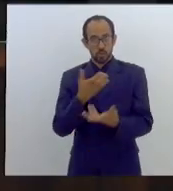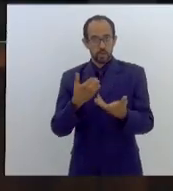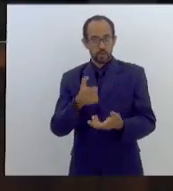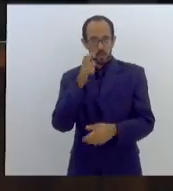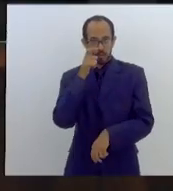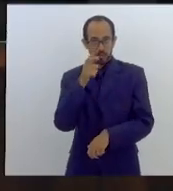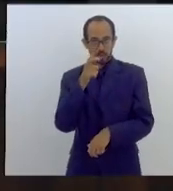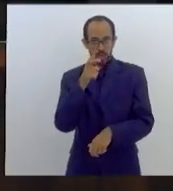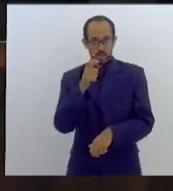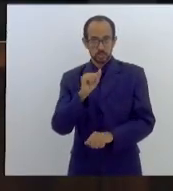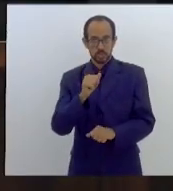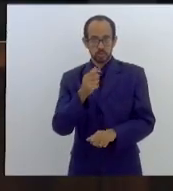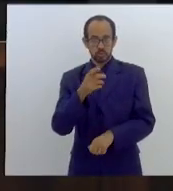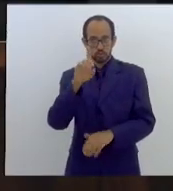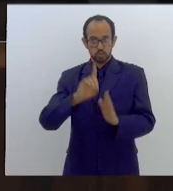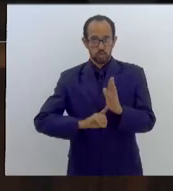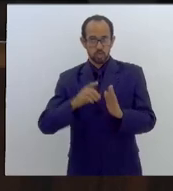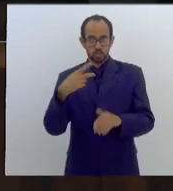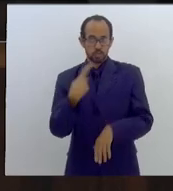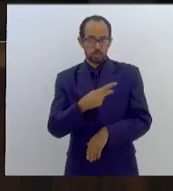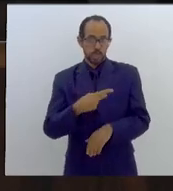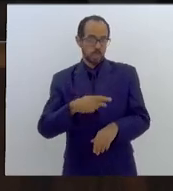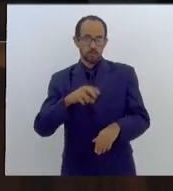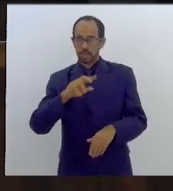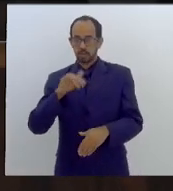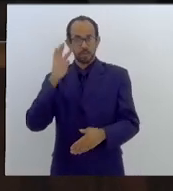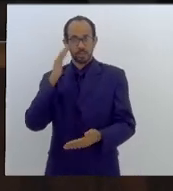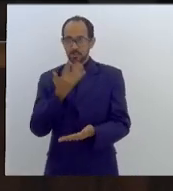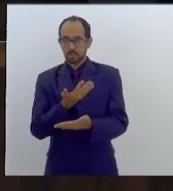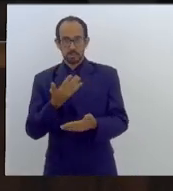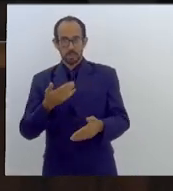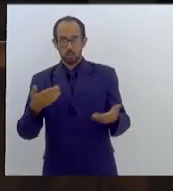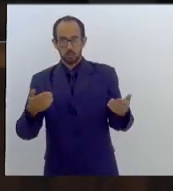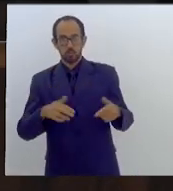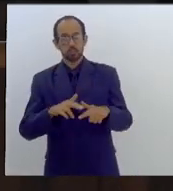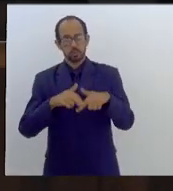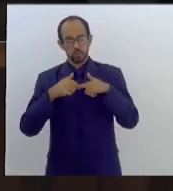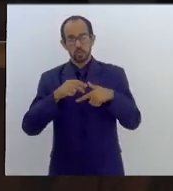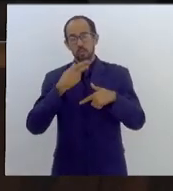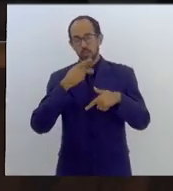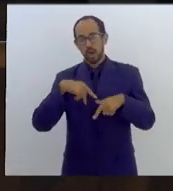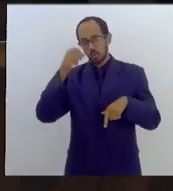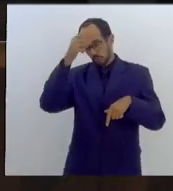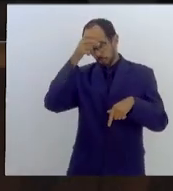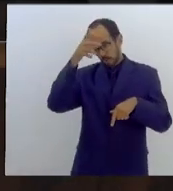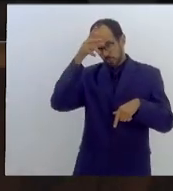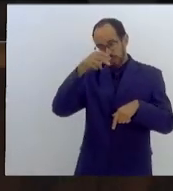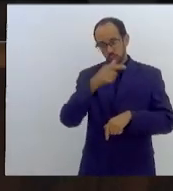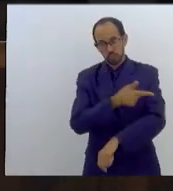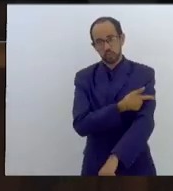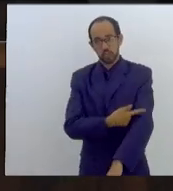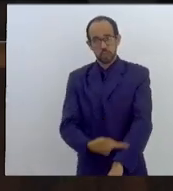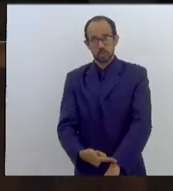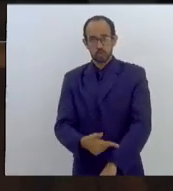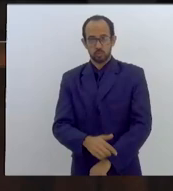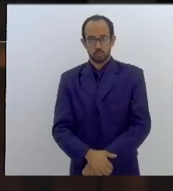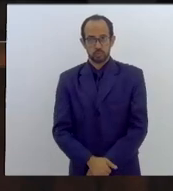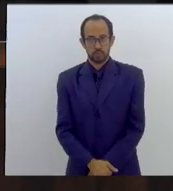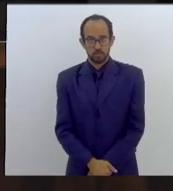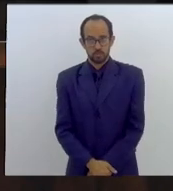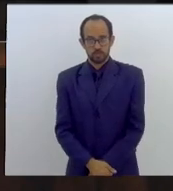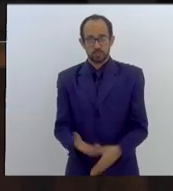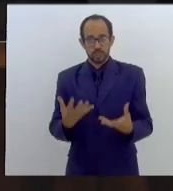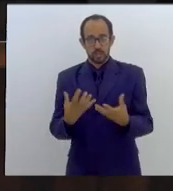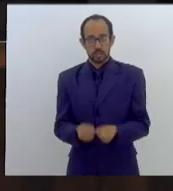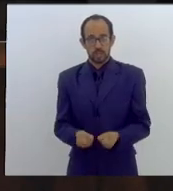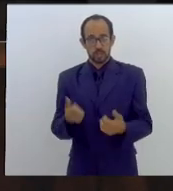para incluir a partir de 23. Então, por isso que eu digo que o prefeito foi generoso, que aceita o